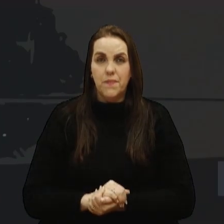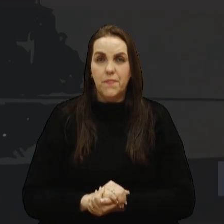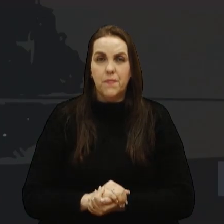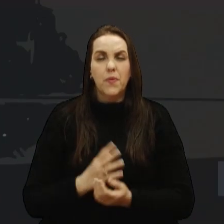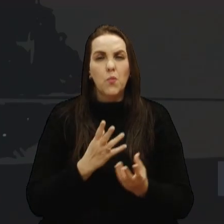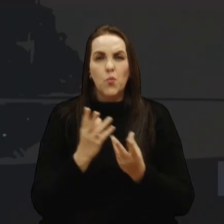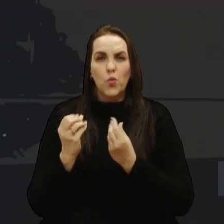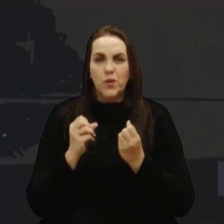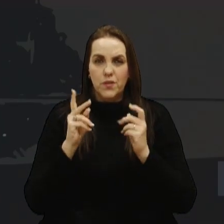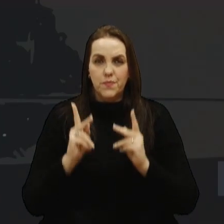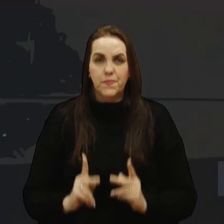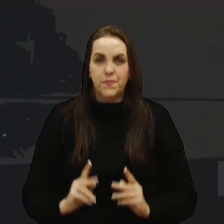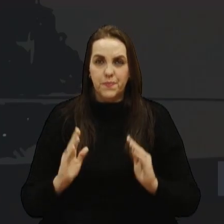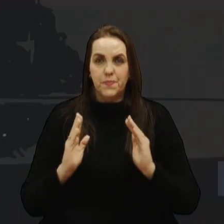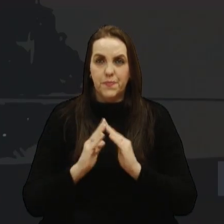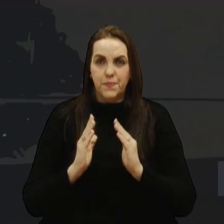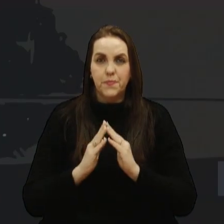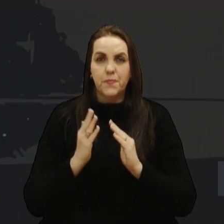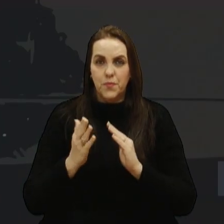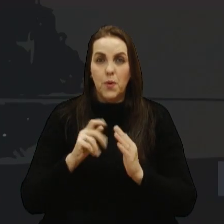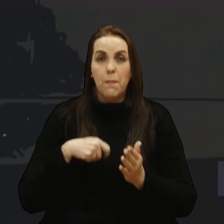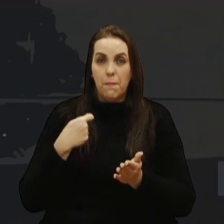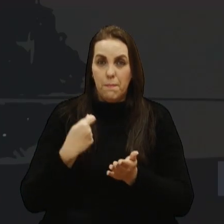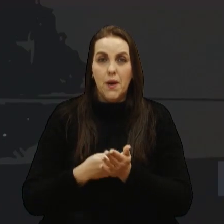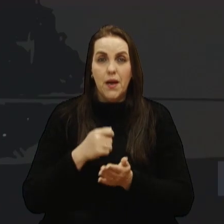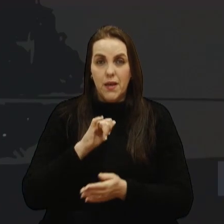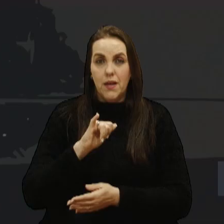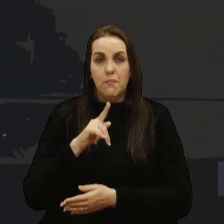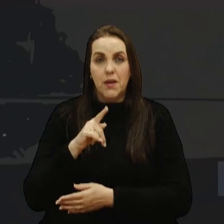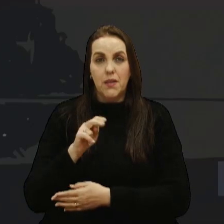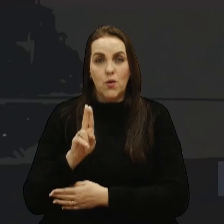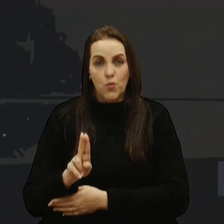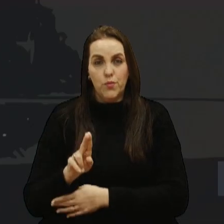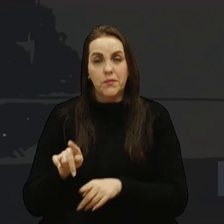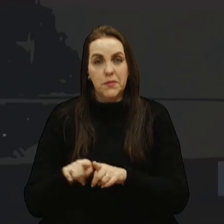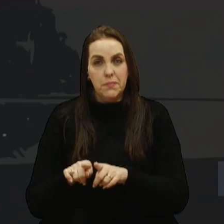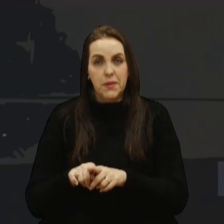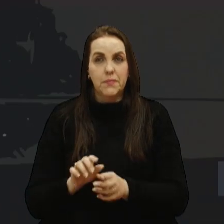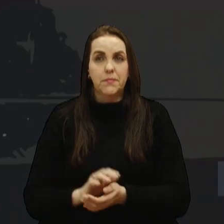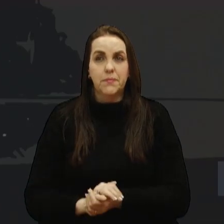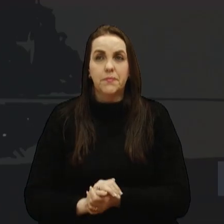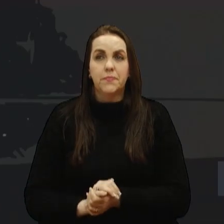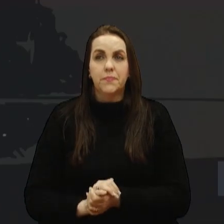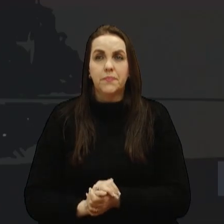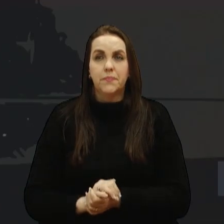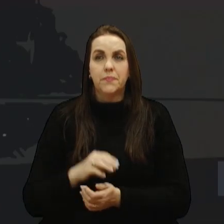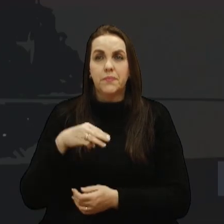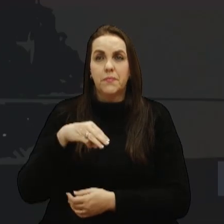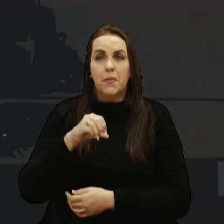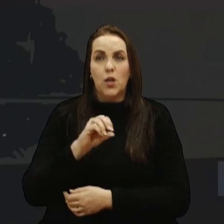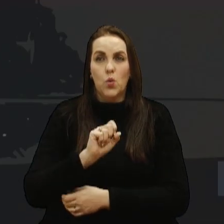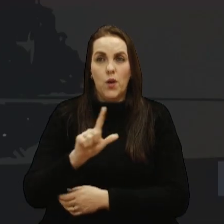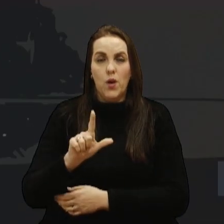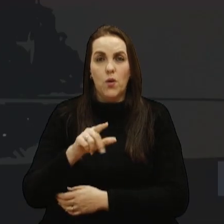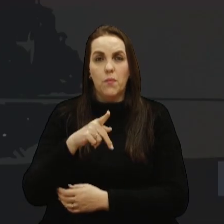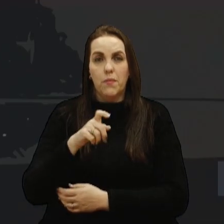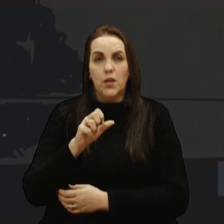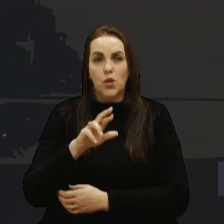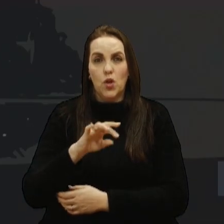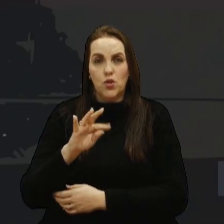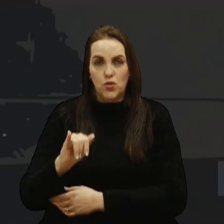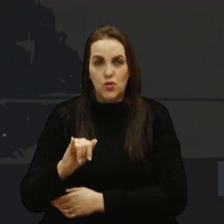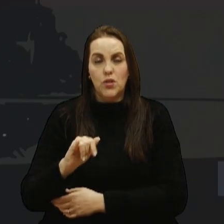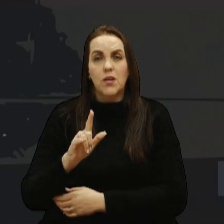muitos moradores, e paga o IPTU também ali. Próximo. Manuel Pedrotti liga o